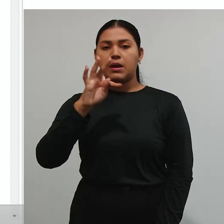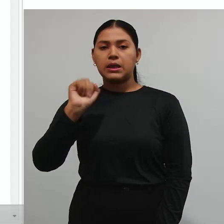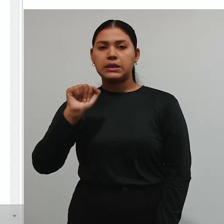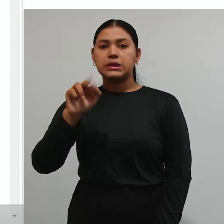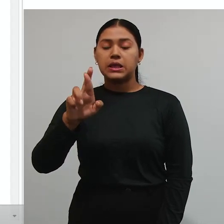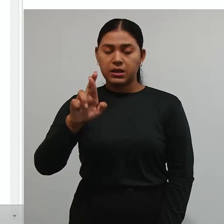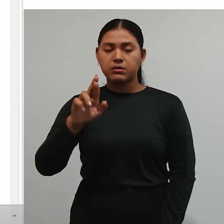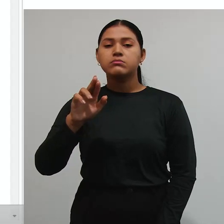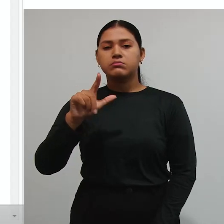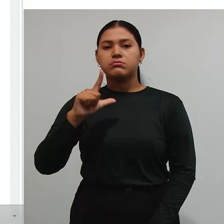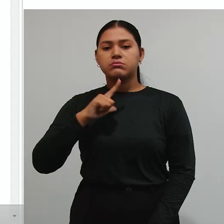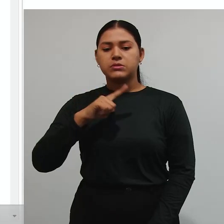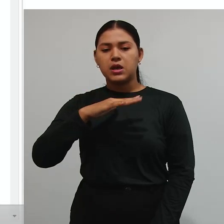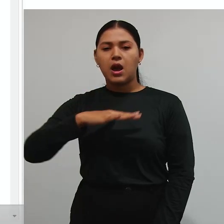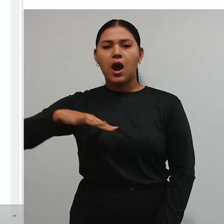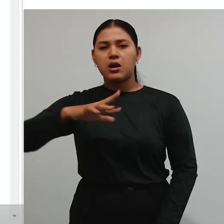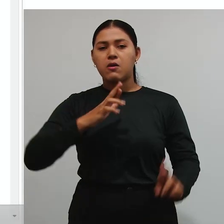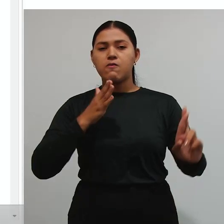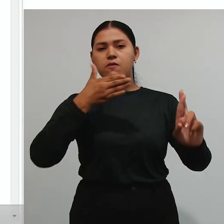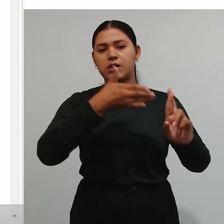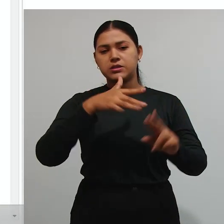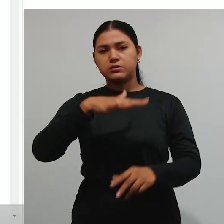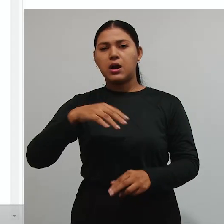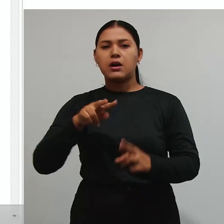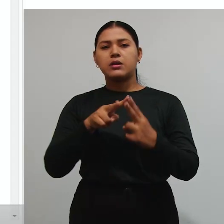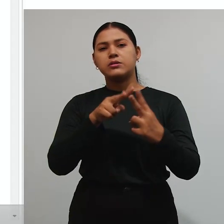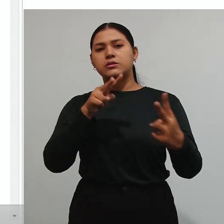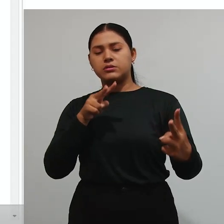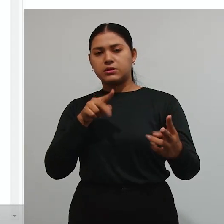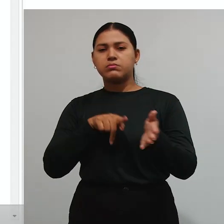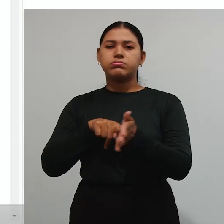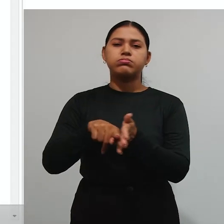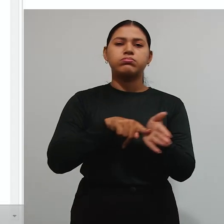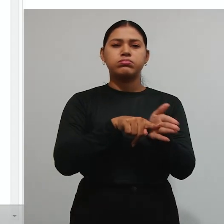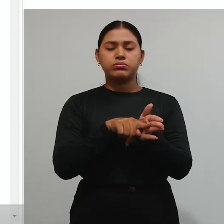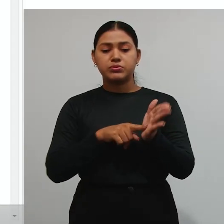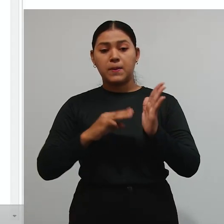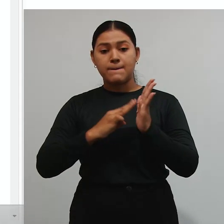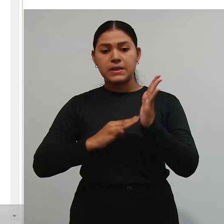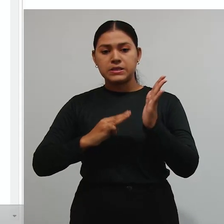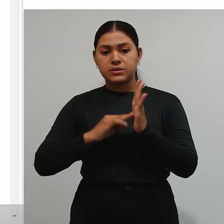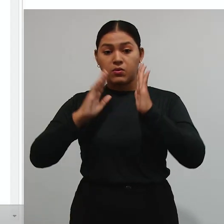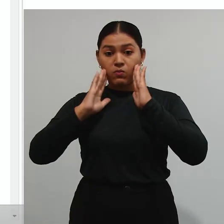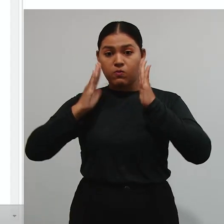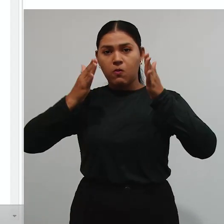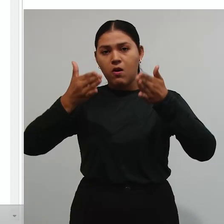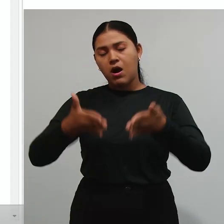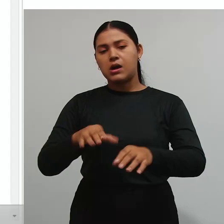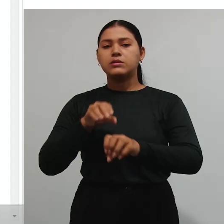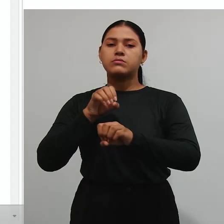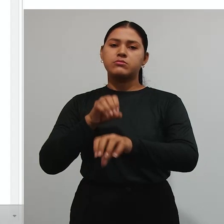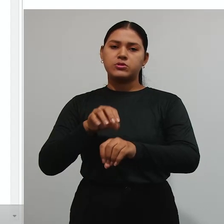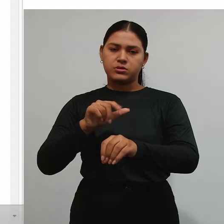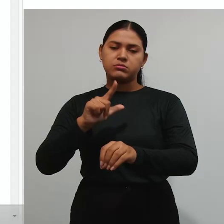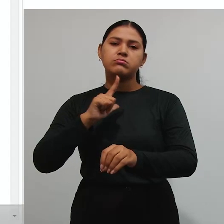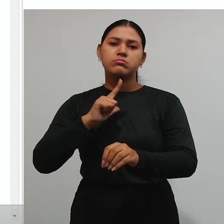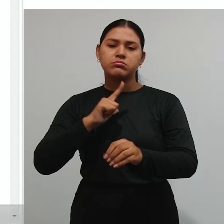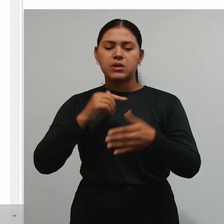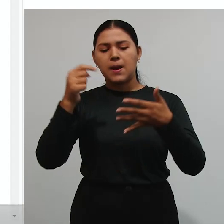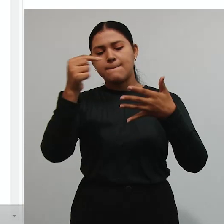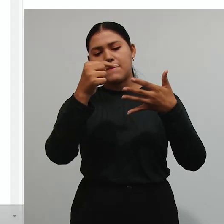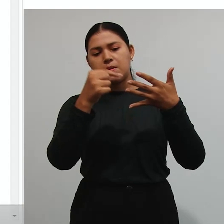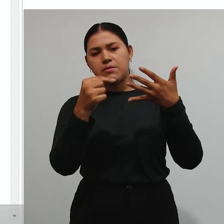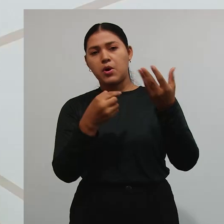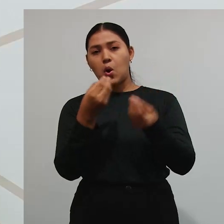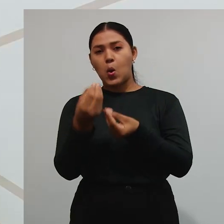educação no todo, metodologia da pesquisa em educação, que vai, né, delimitar esses procedimentos também.